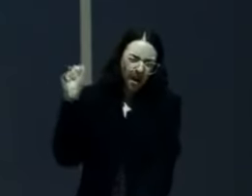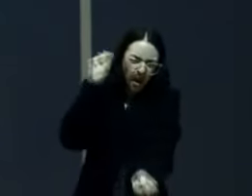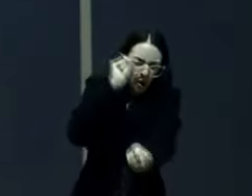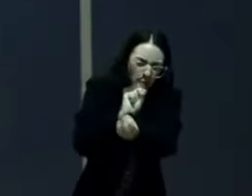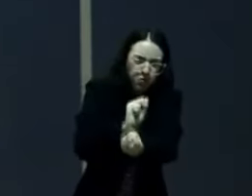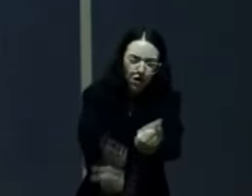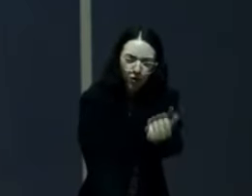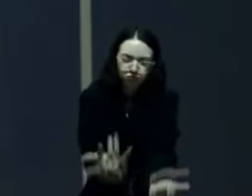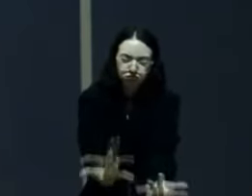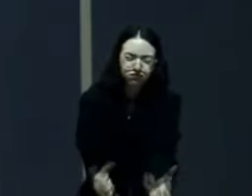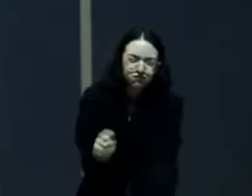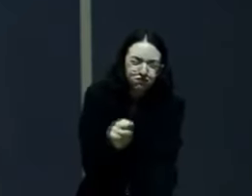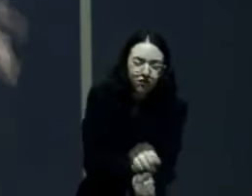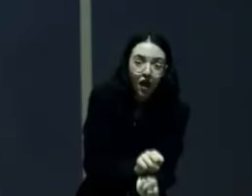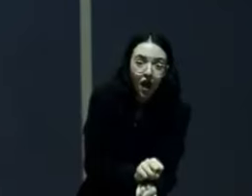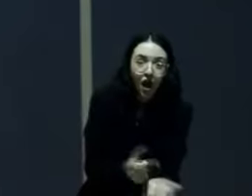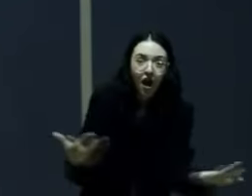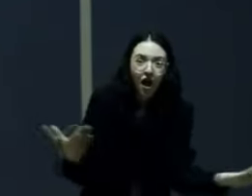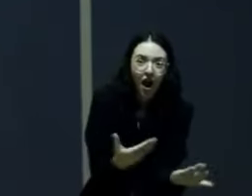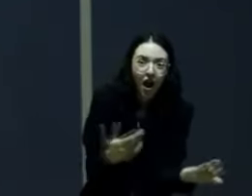Nós estamos aqui para uma única coisa: